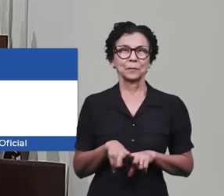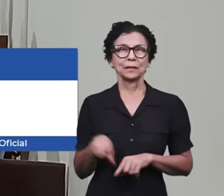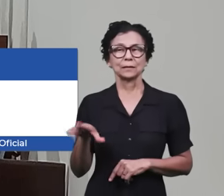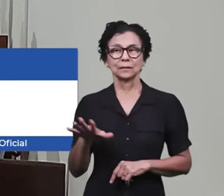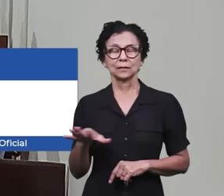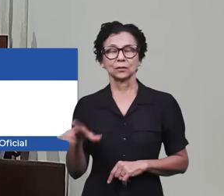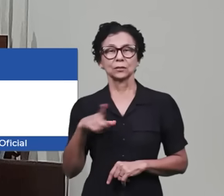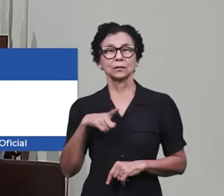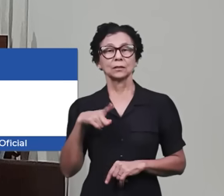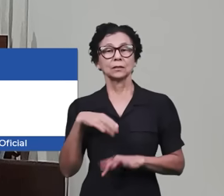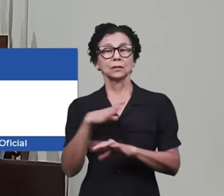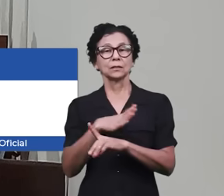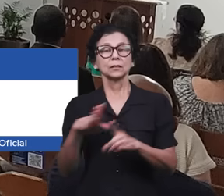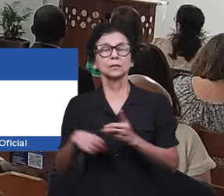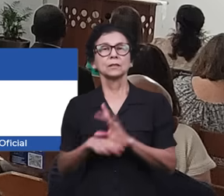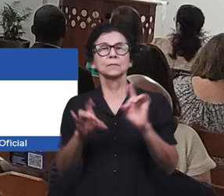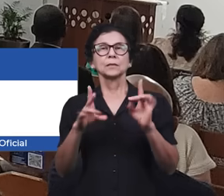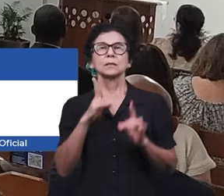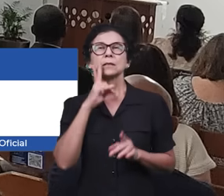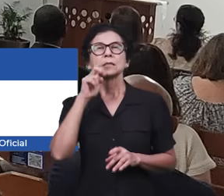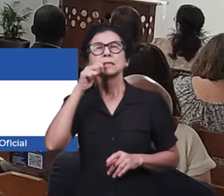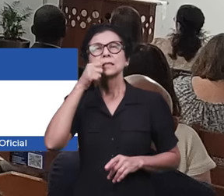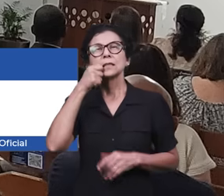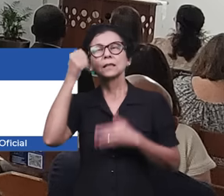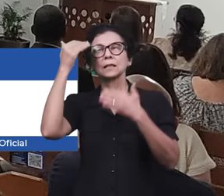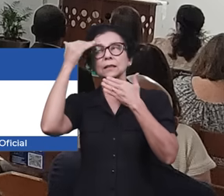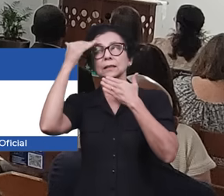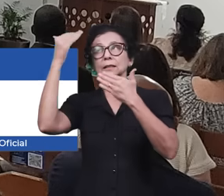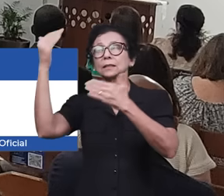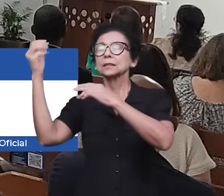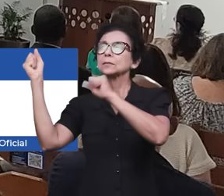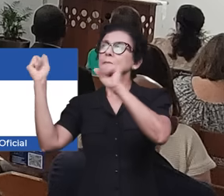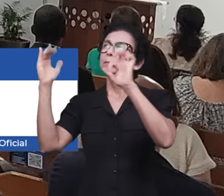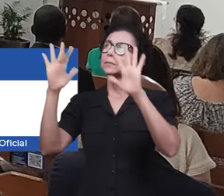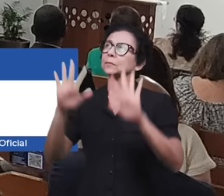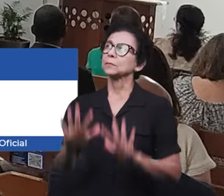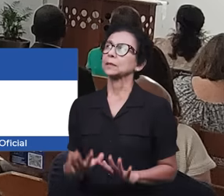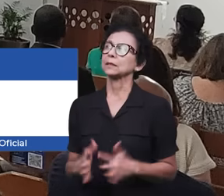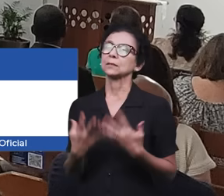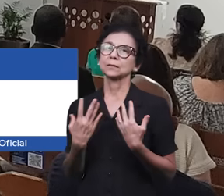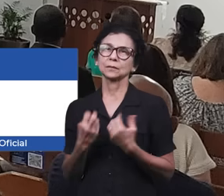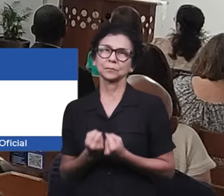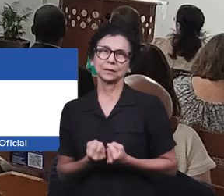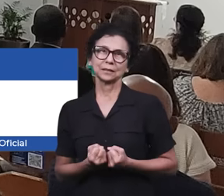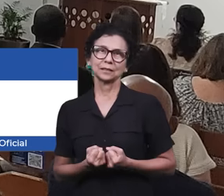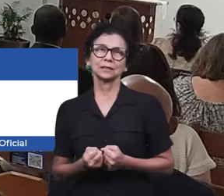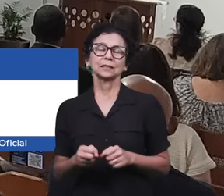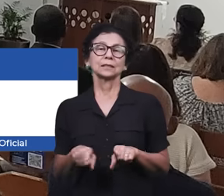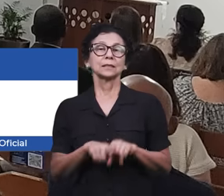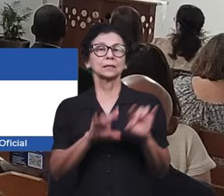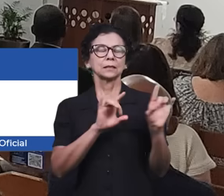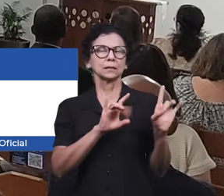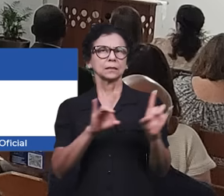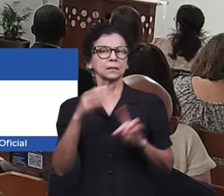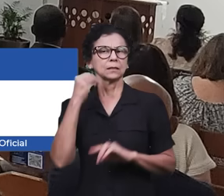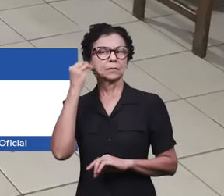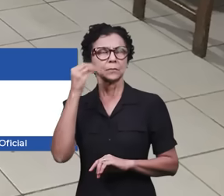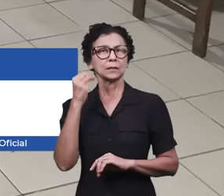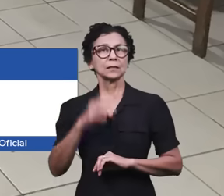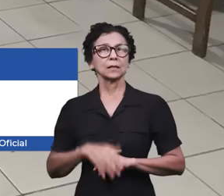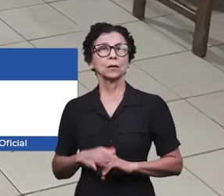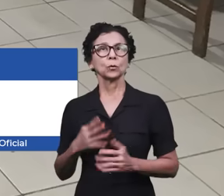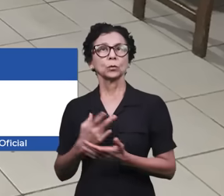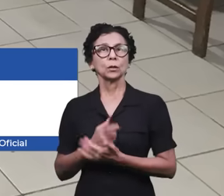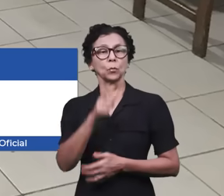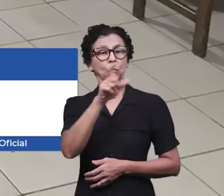culto especial com ceia, em gratidão pelas bênçãos recebidas e, em especial, por uma experiência com um visitante